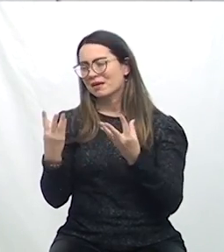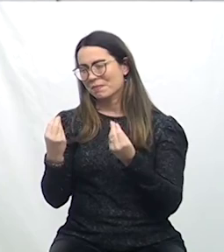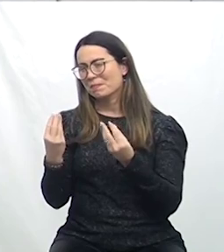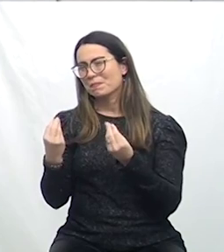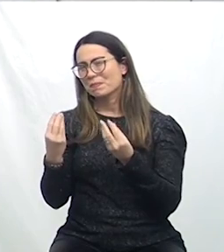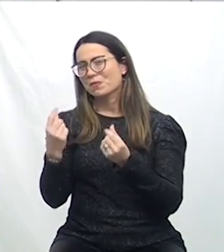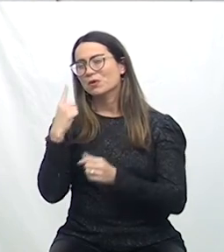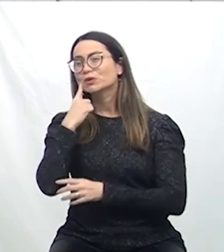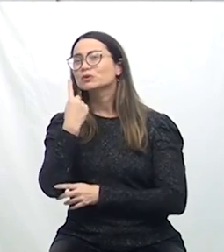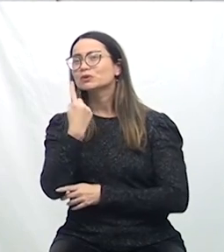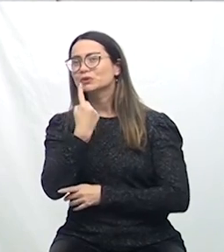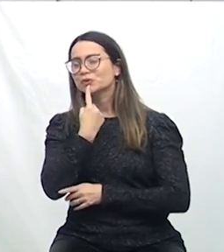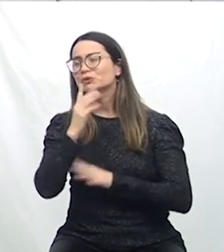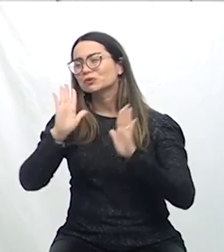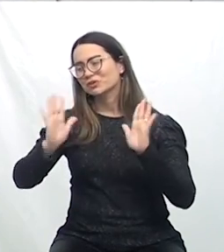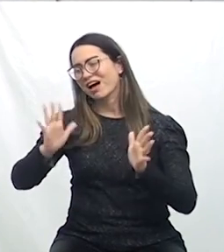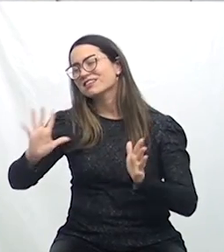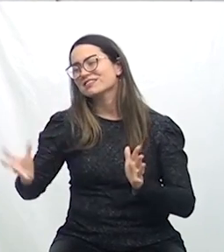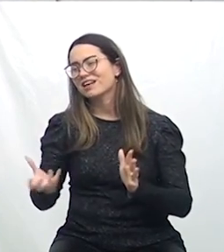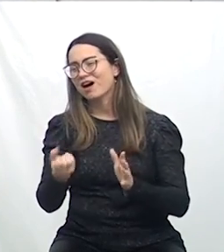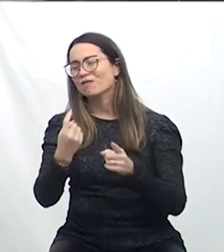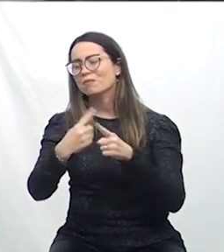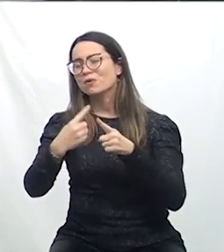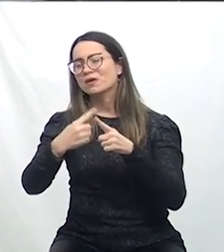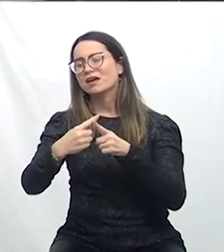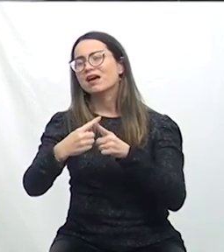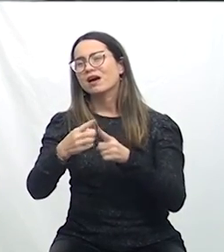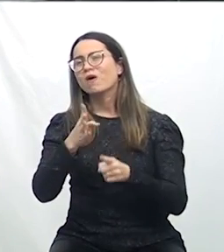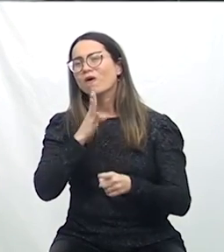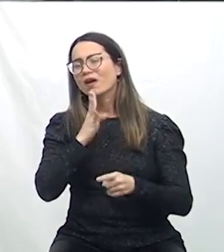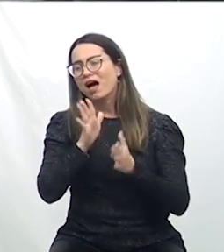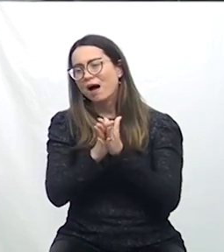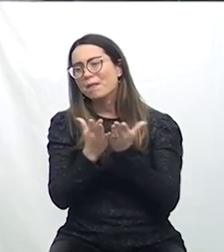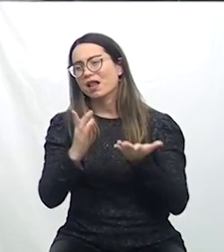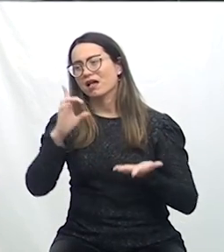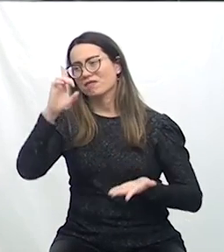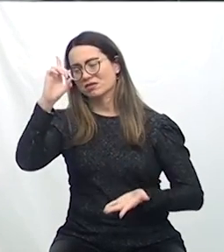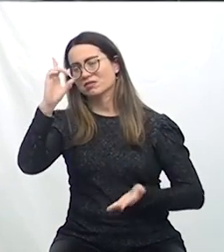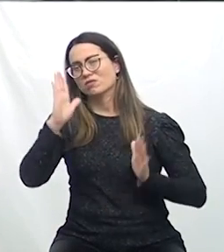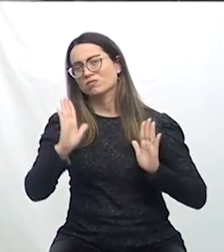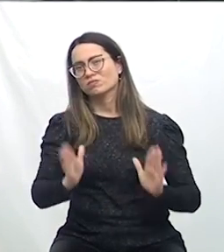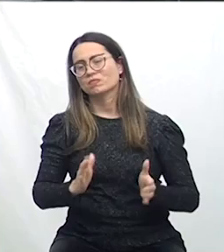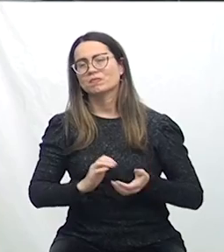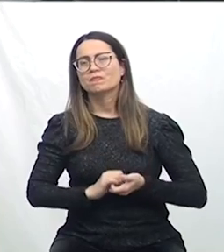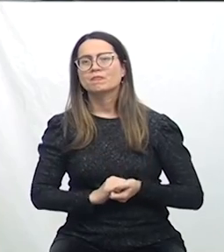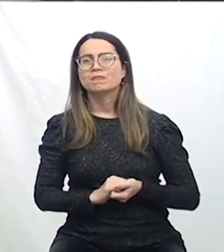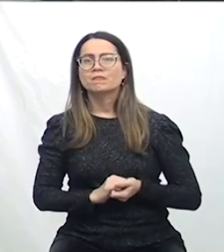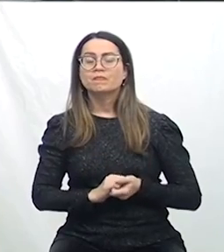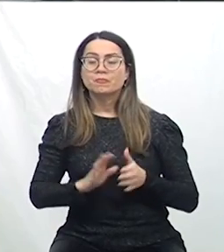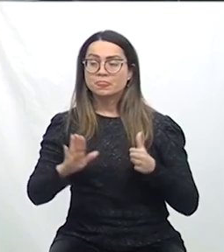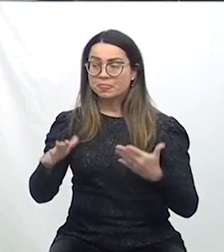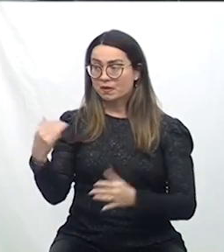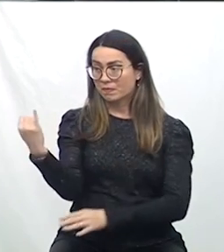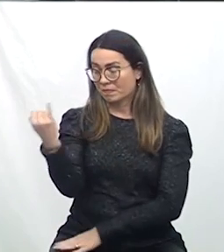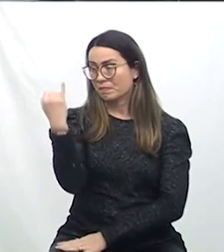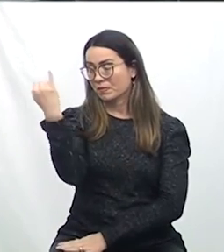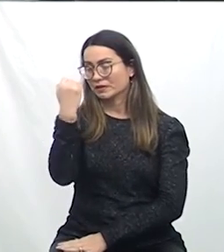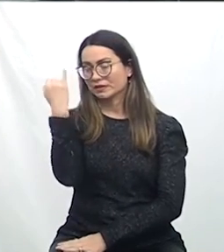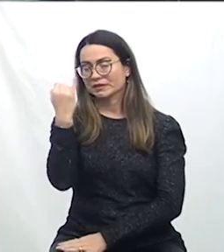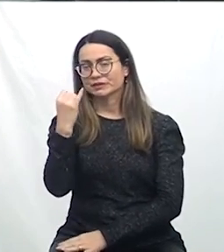ressaltar aqui, foram alcançados pela palavra de Deus. Obrigado. Então, é importante a gente colocar também para